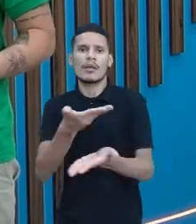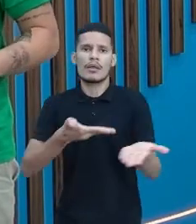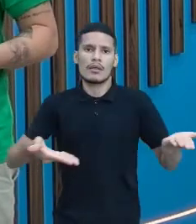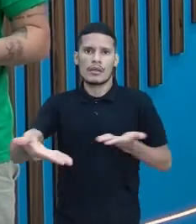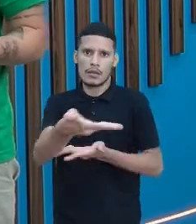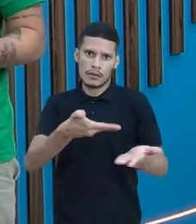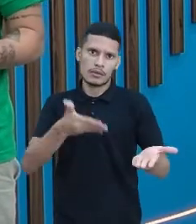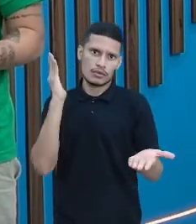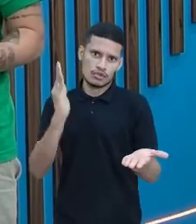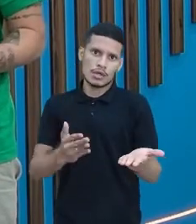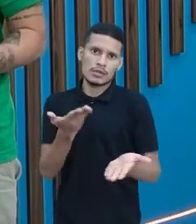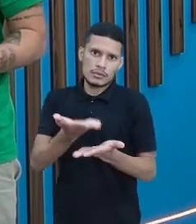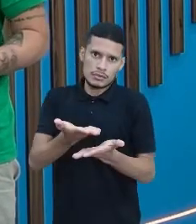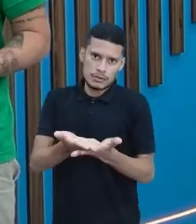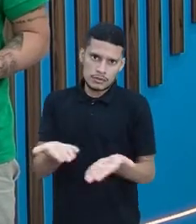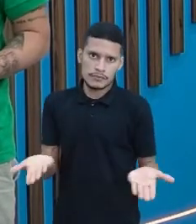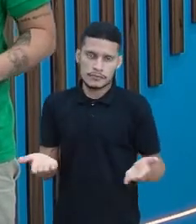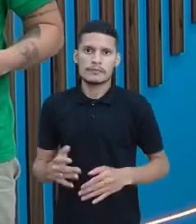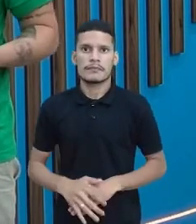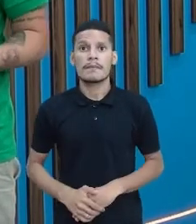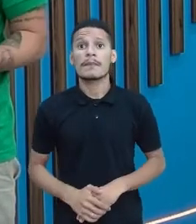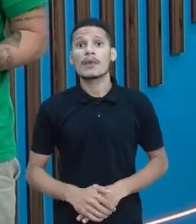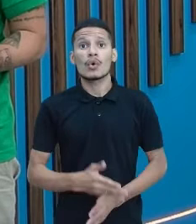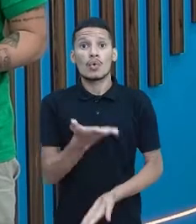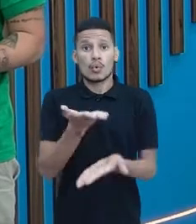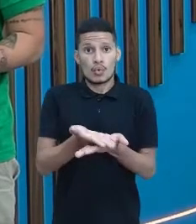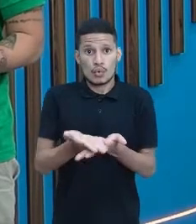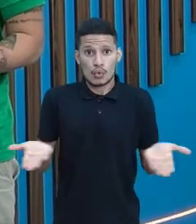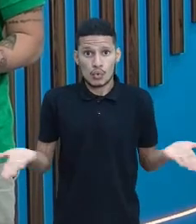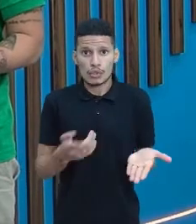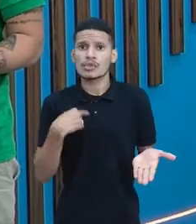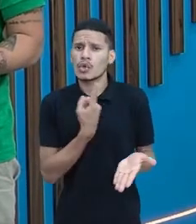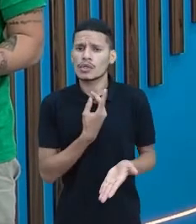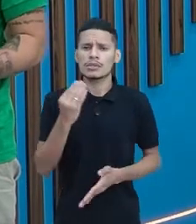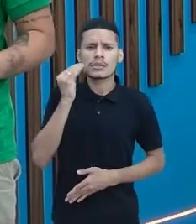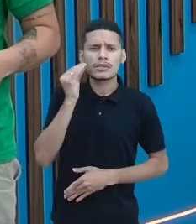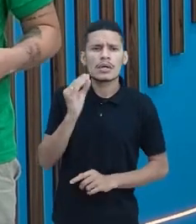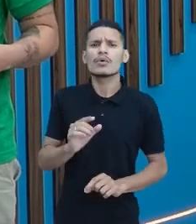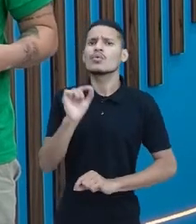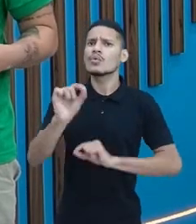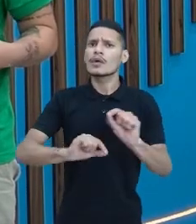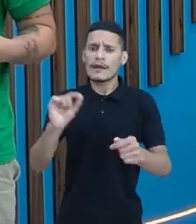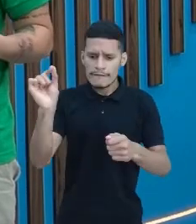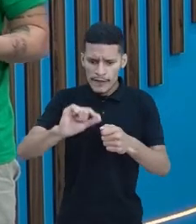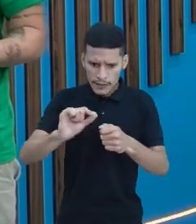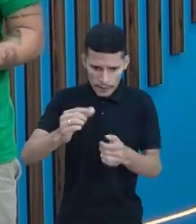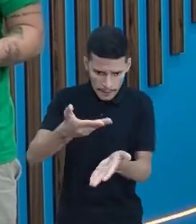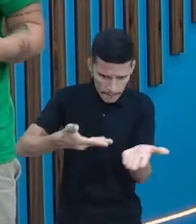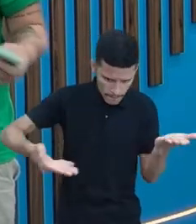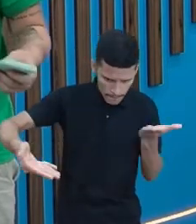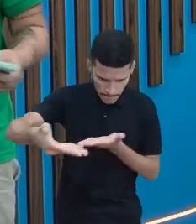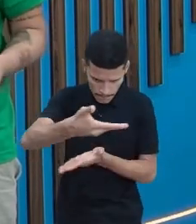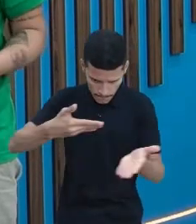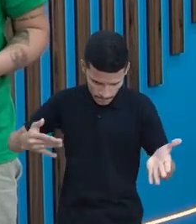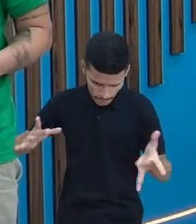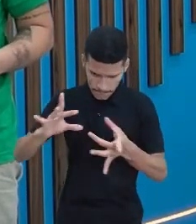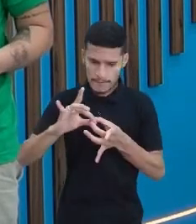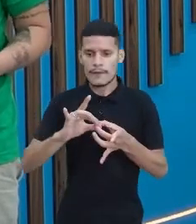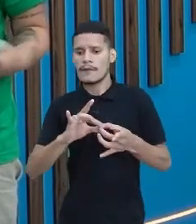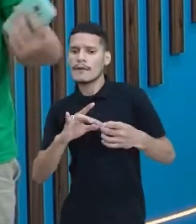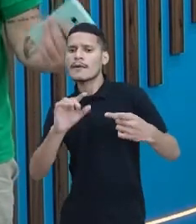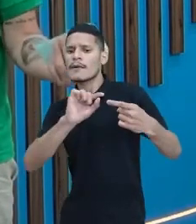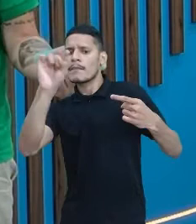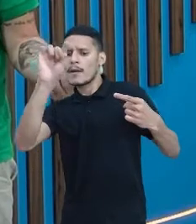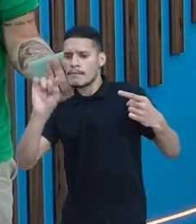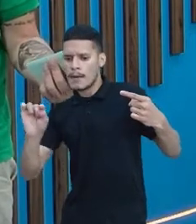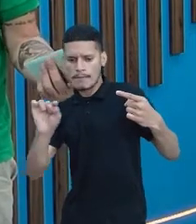relacionar, começar a estudar, tá certo? Na aula de hoje, como eu disse, a gente vai tentar fazer uma relação com esses elementos, mas